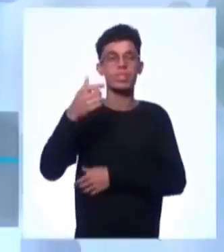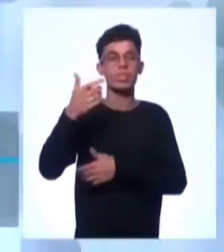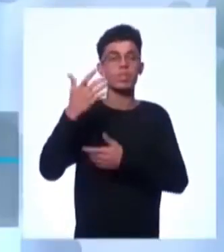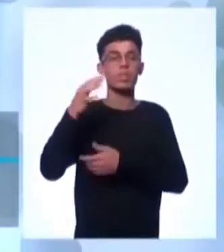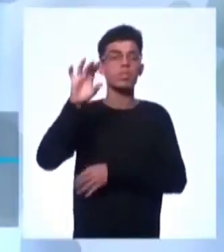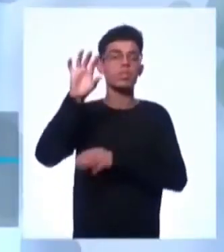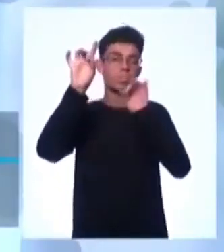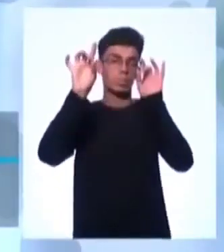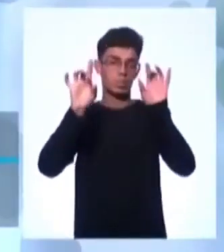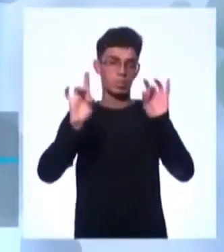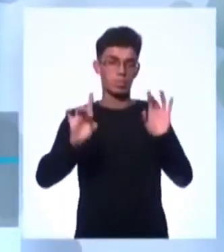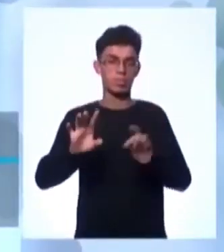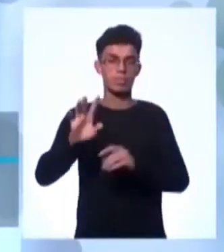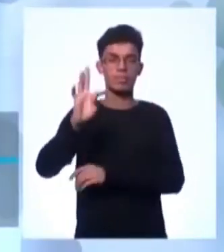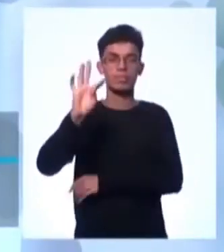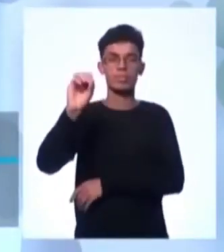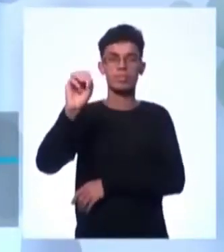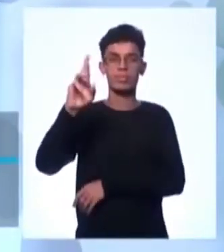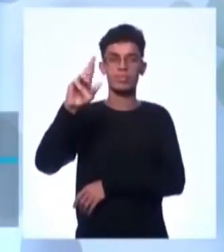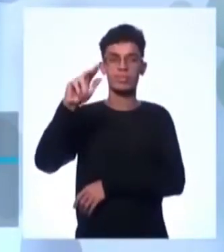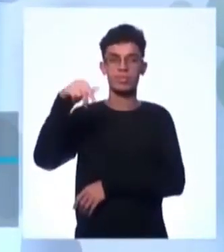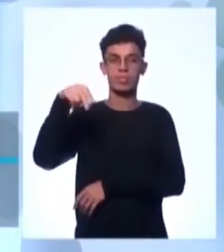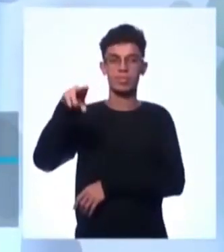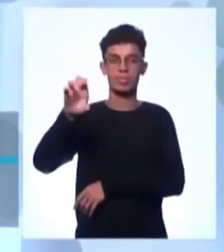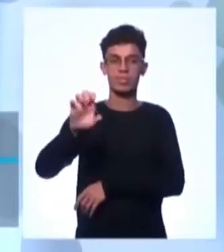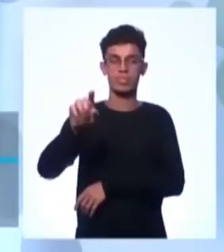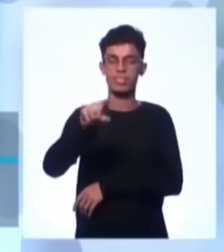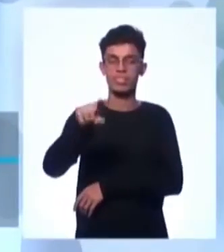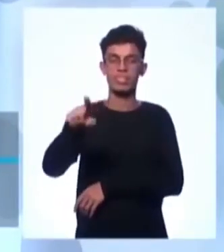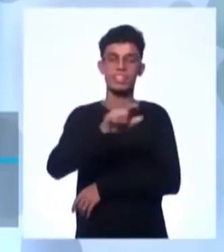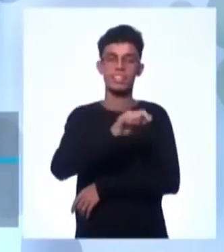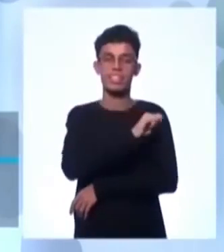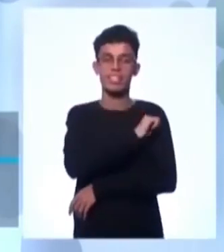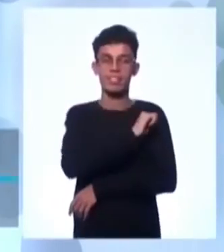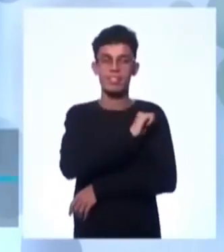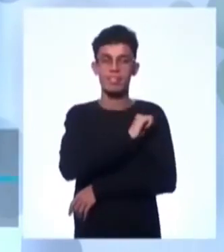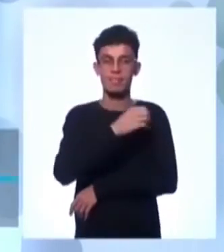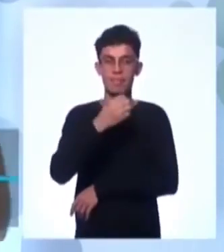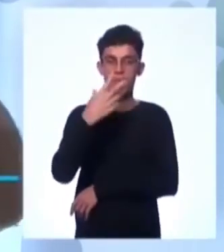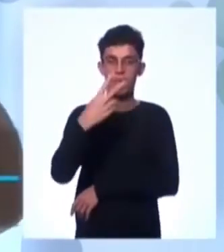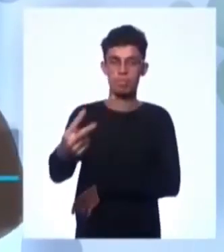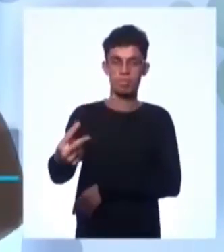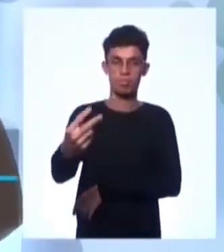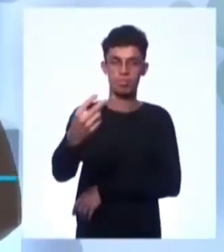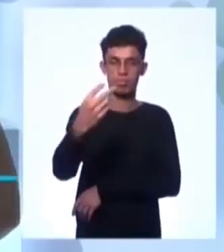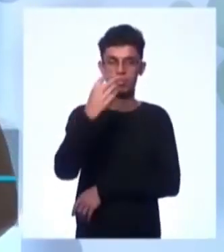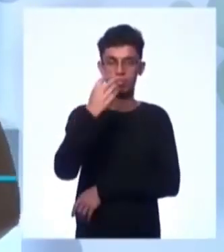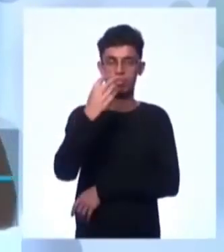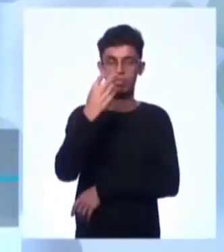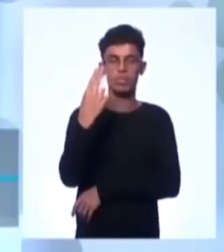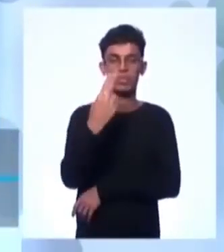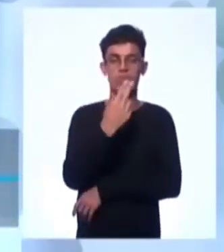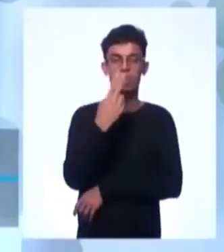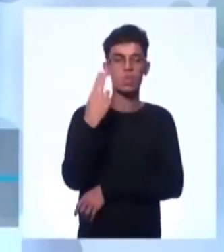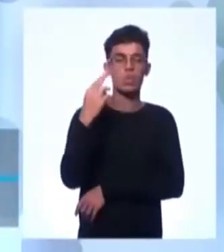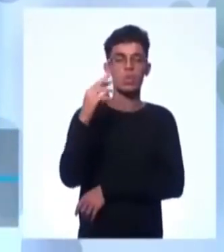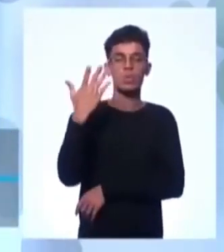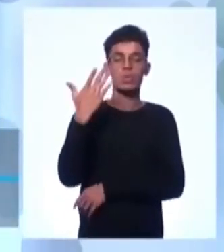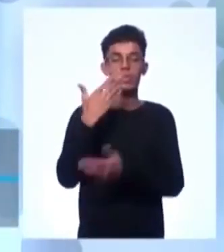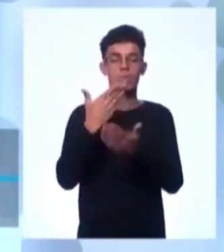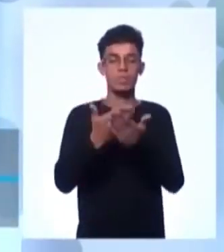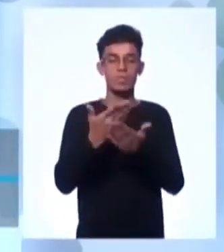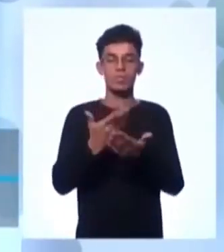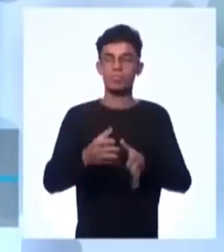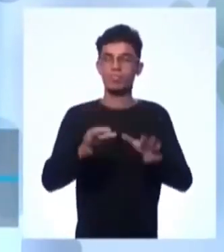toque especial. Meus estudantes queridos, olha bem aqui pra cara do Giba, mais uma aula show do